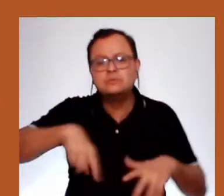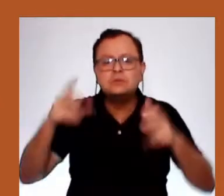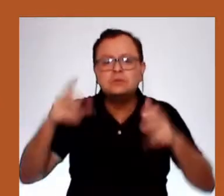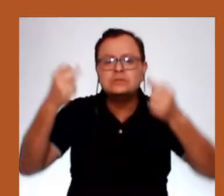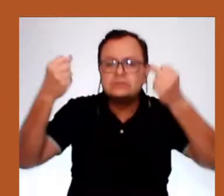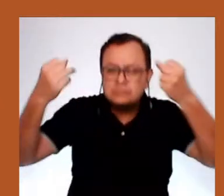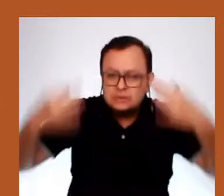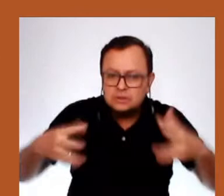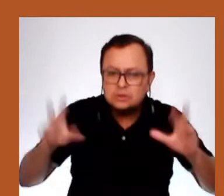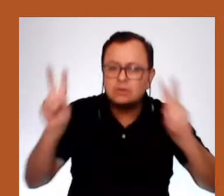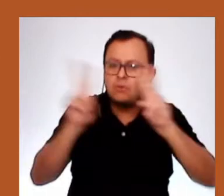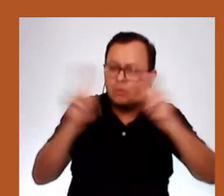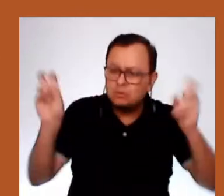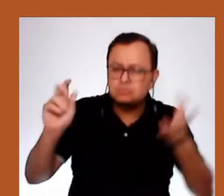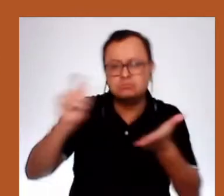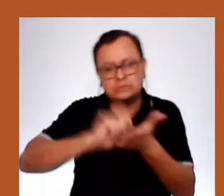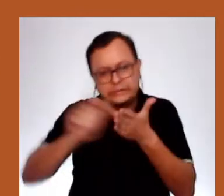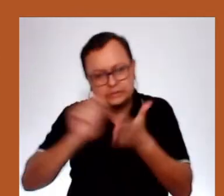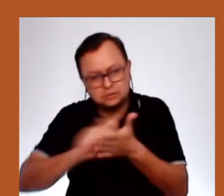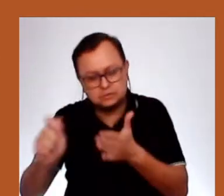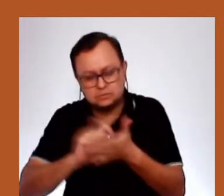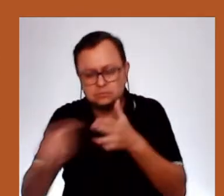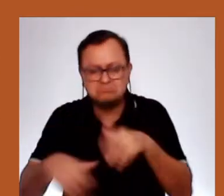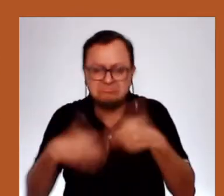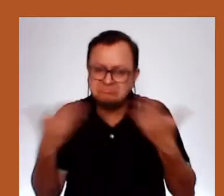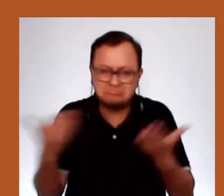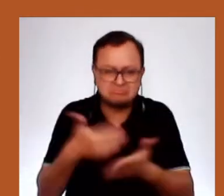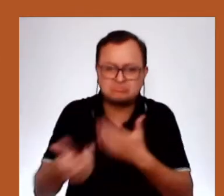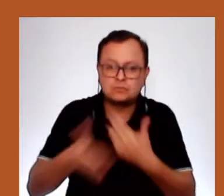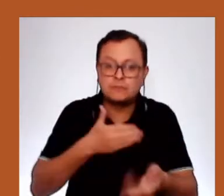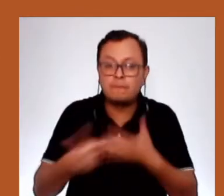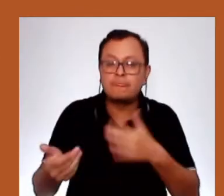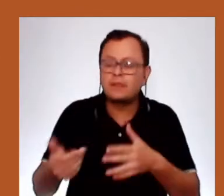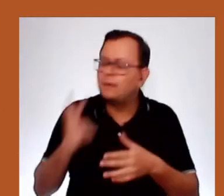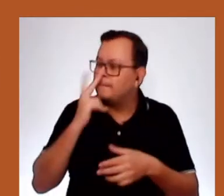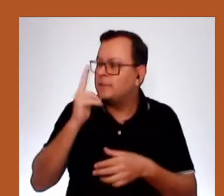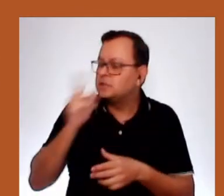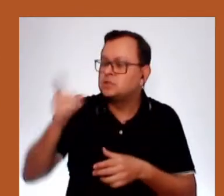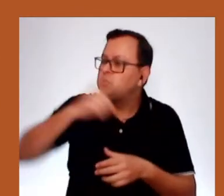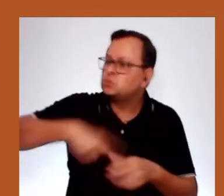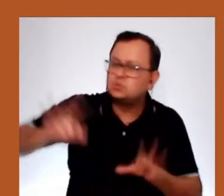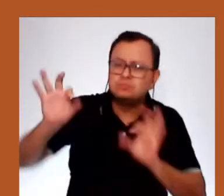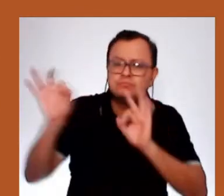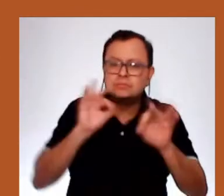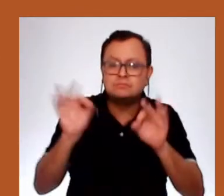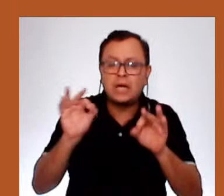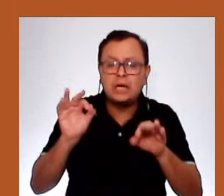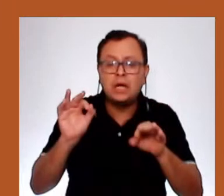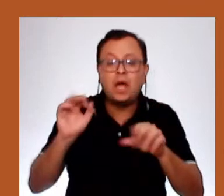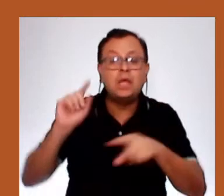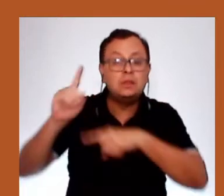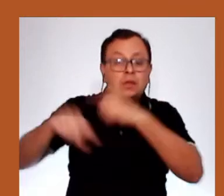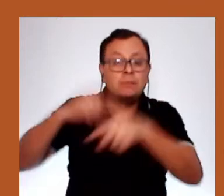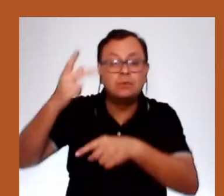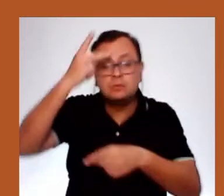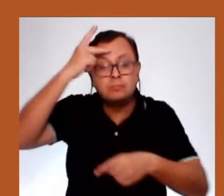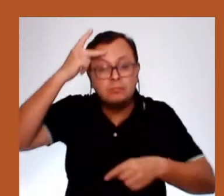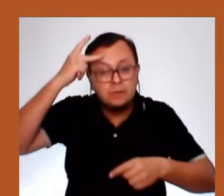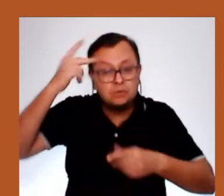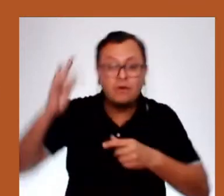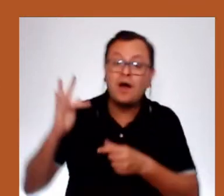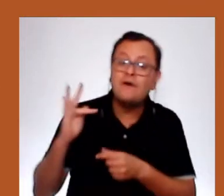assunto, escreve, enfim, a gente está deixando esse legado, a gente está sendo